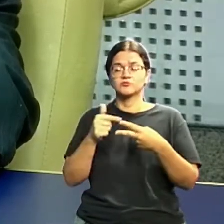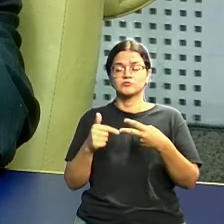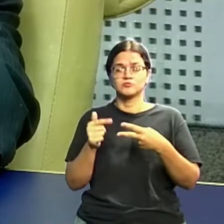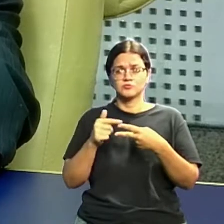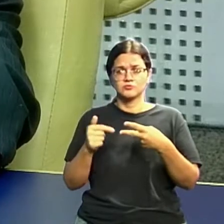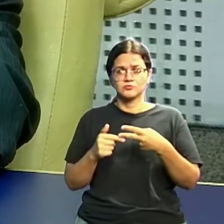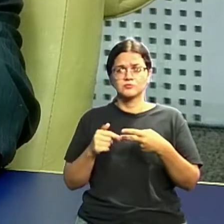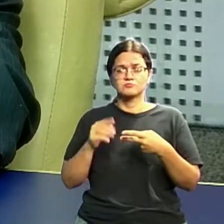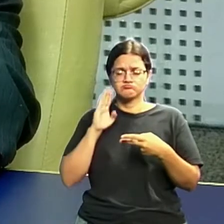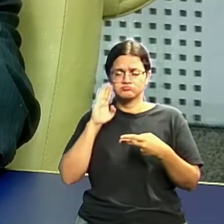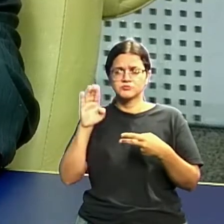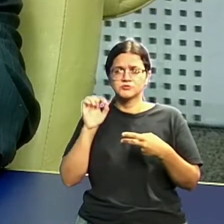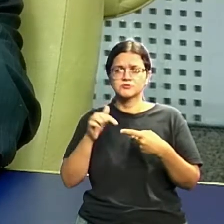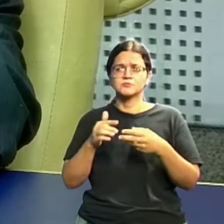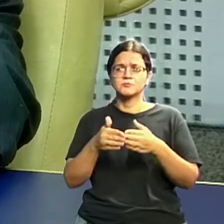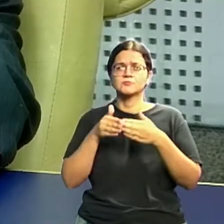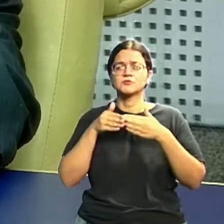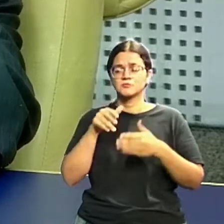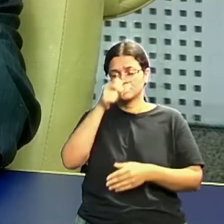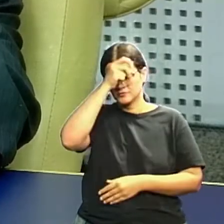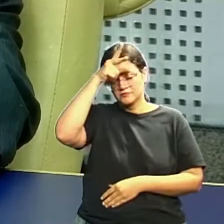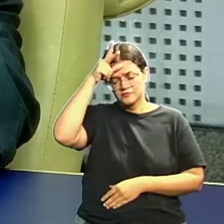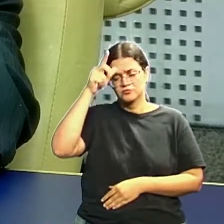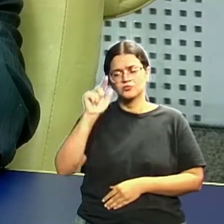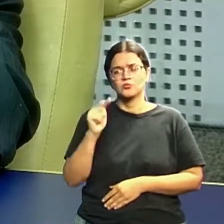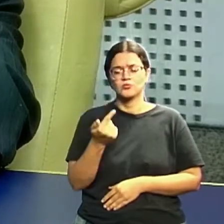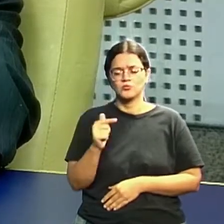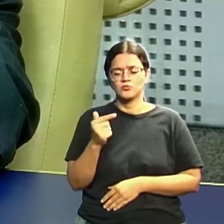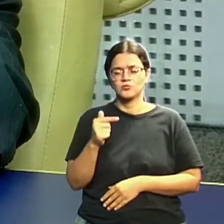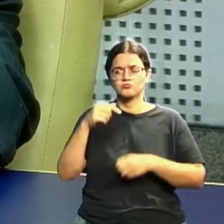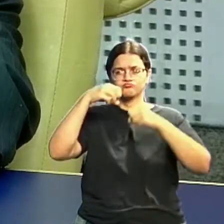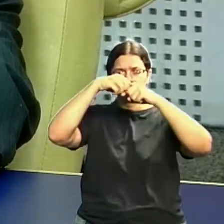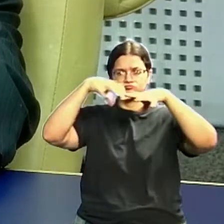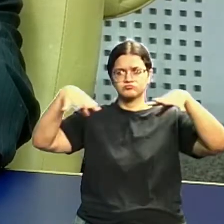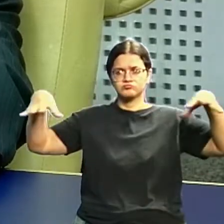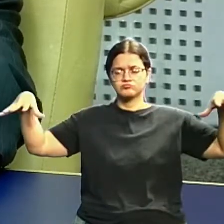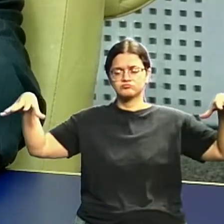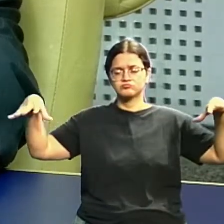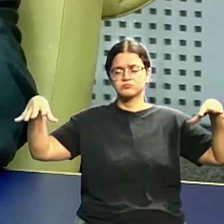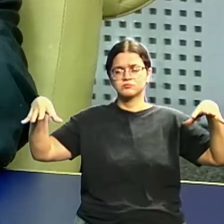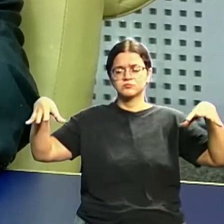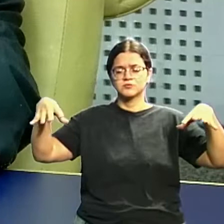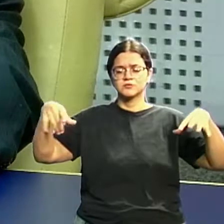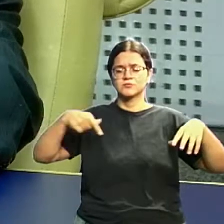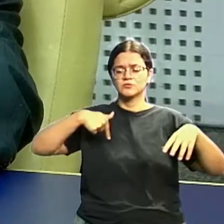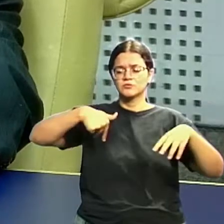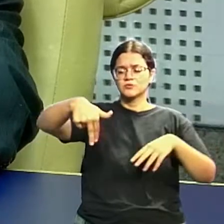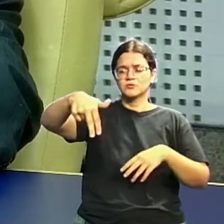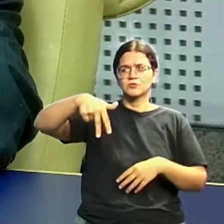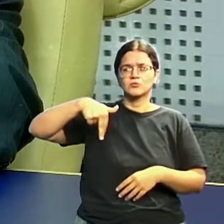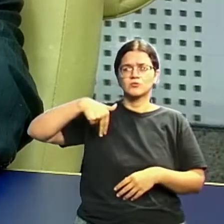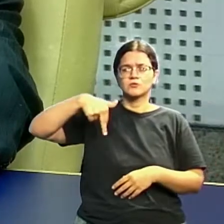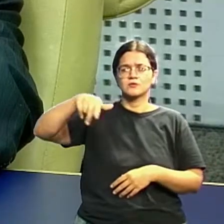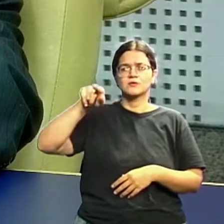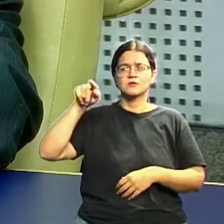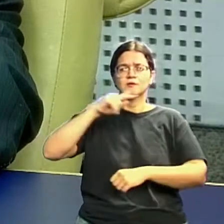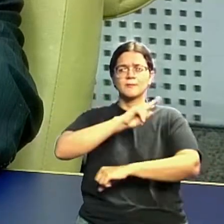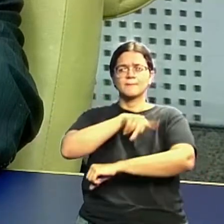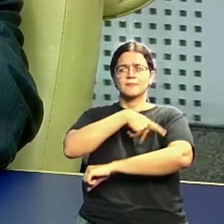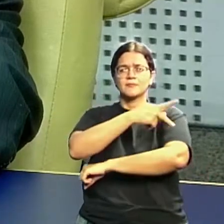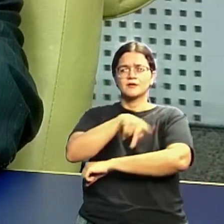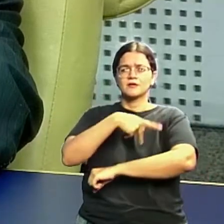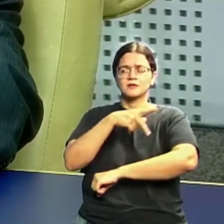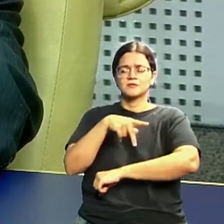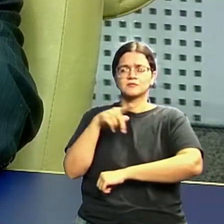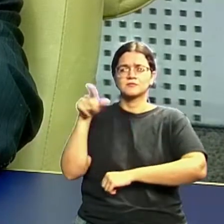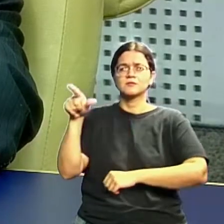aqui, solicitando à Prefeitura de Goiânia a iluminação de uma pista, com pista de caminhada lá na praça da